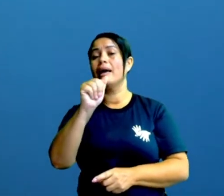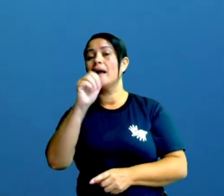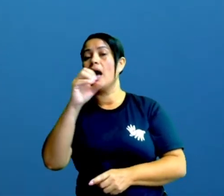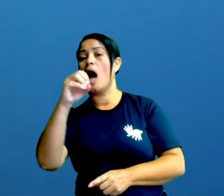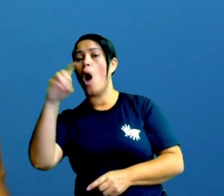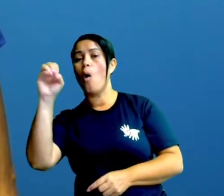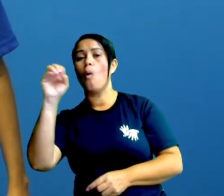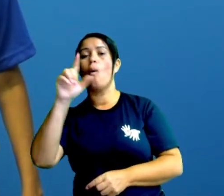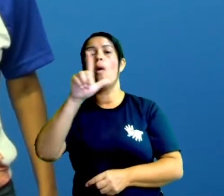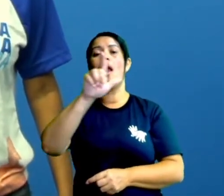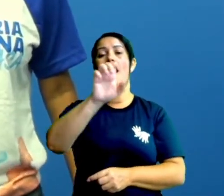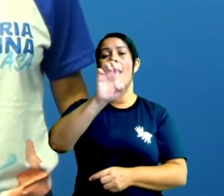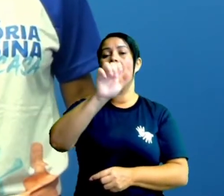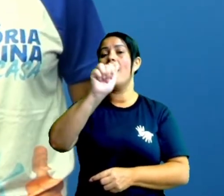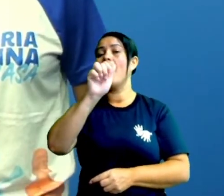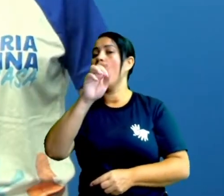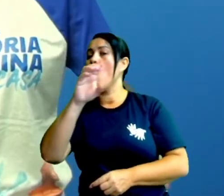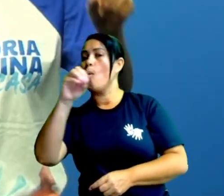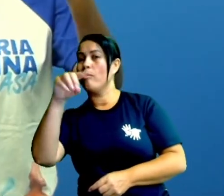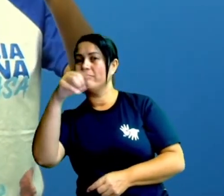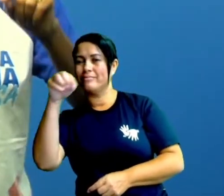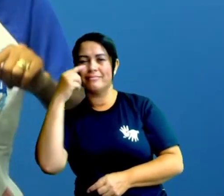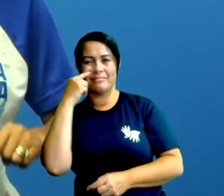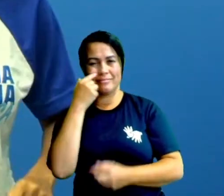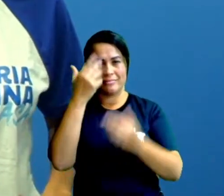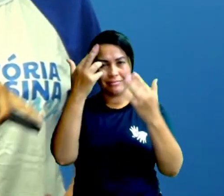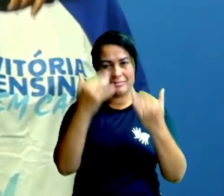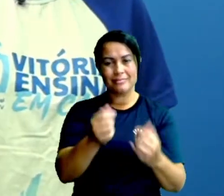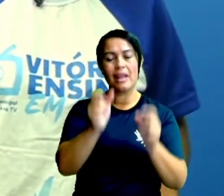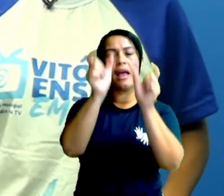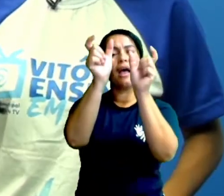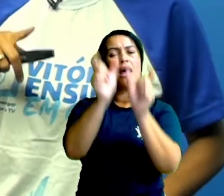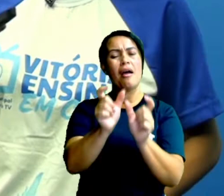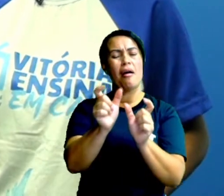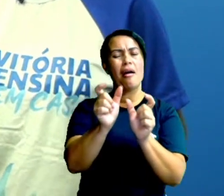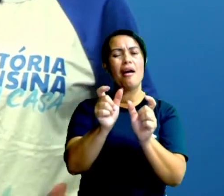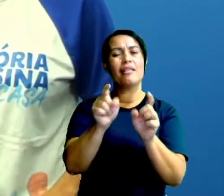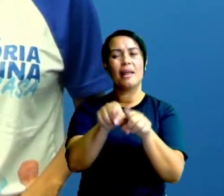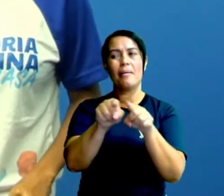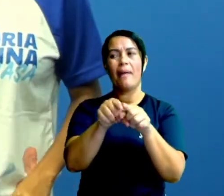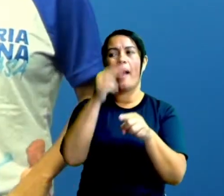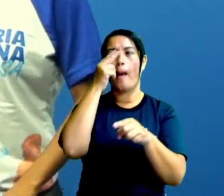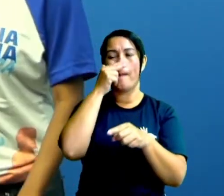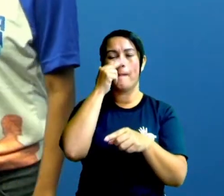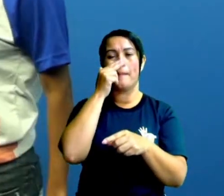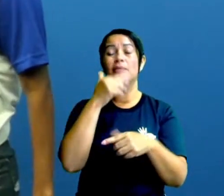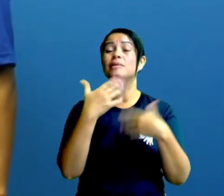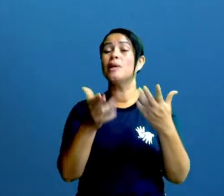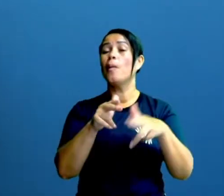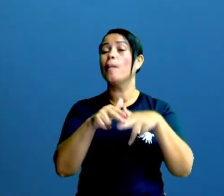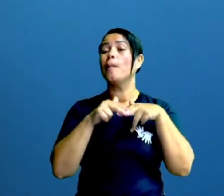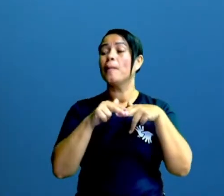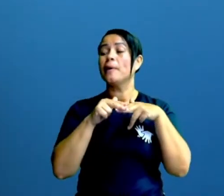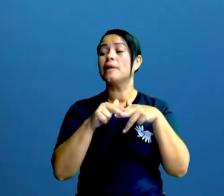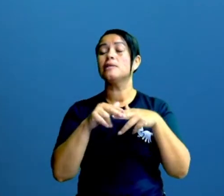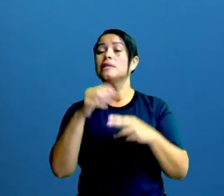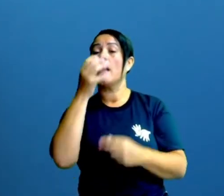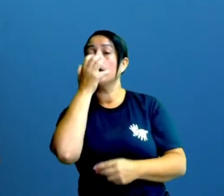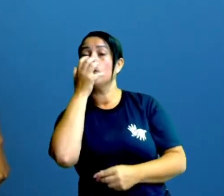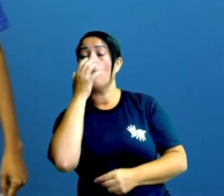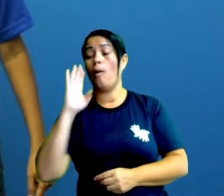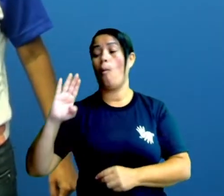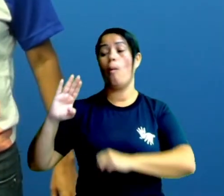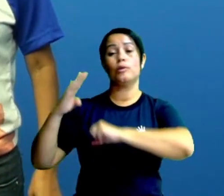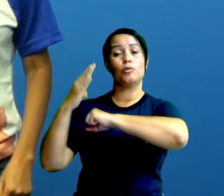tubarão Leão também temos um mesmo sozinho final então tanto em